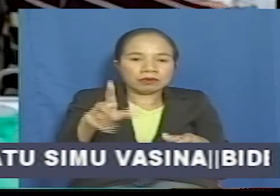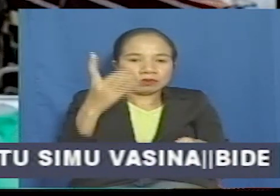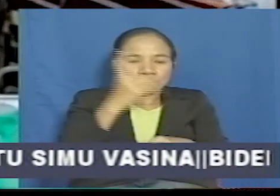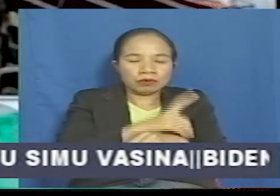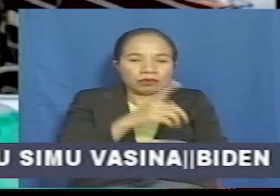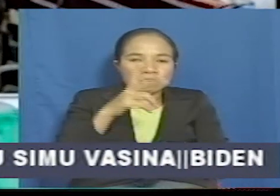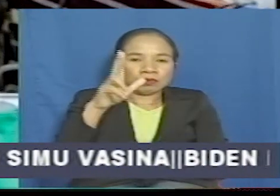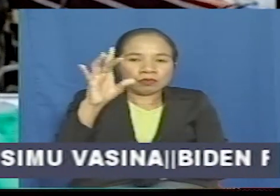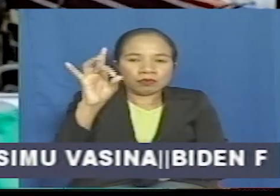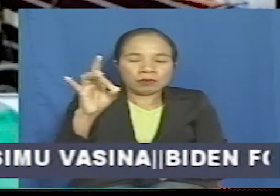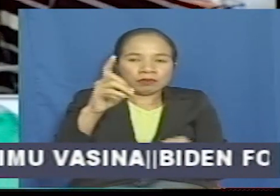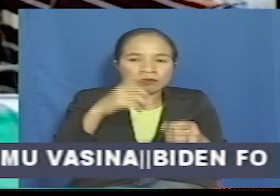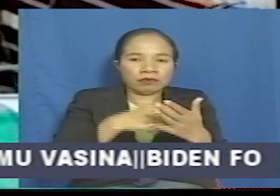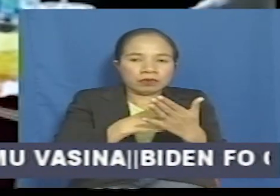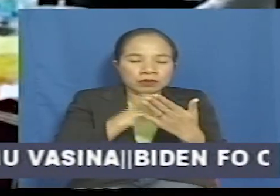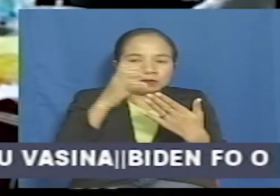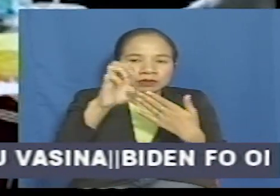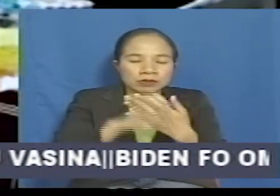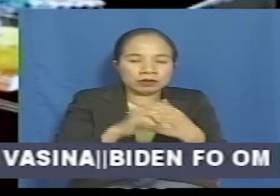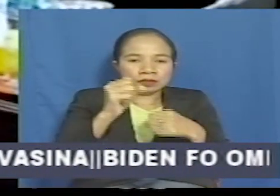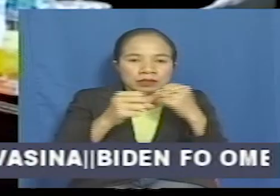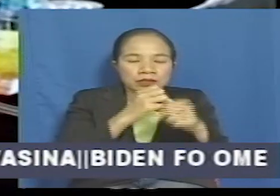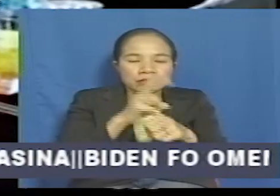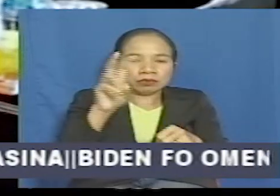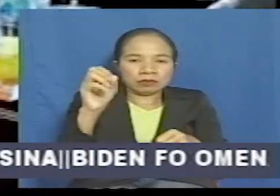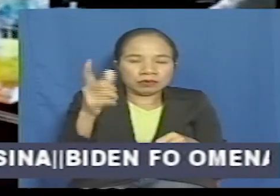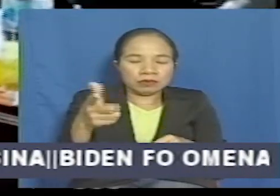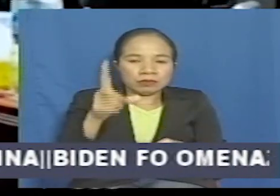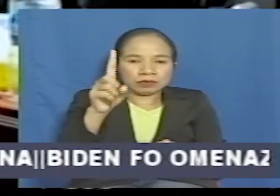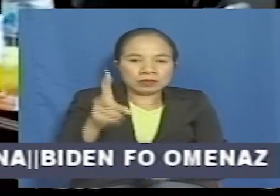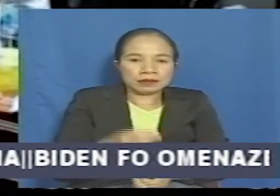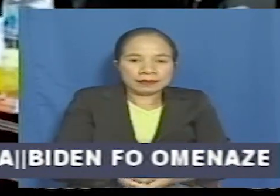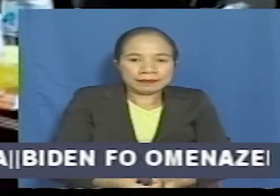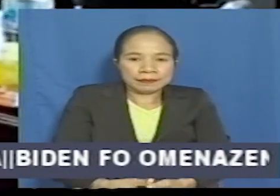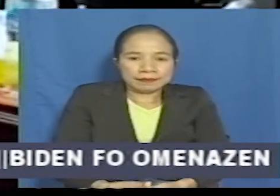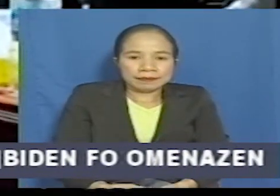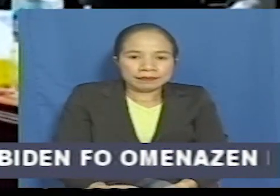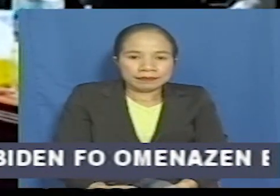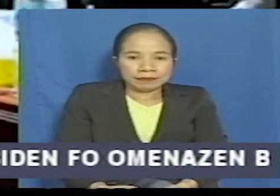a Loro Nualo Fulan Junho Tinan Rihunrua Ruanulu Resenira. Timóteo Guzmão, Elvira de Carvalho, RTTL.